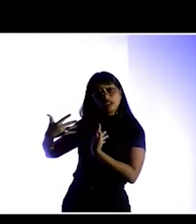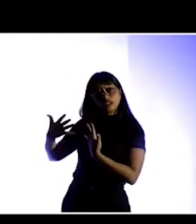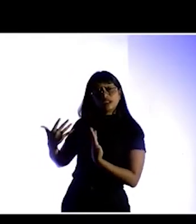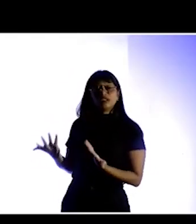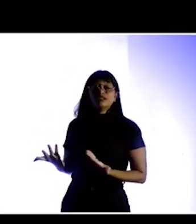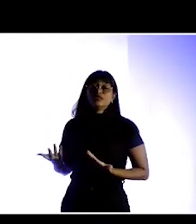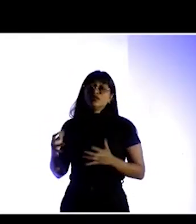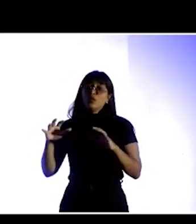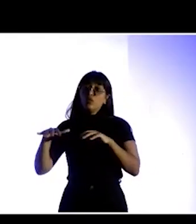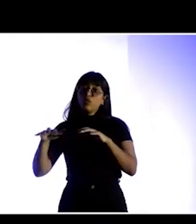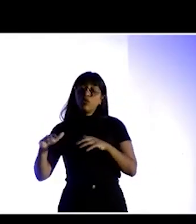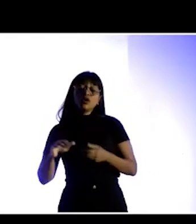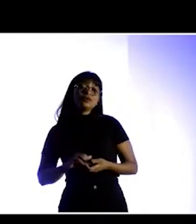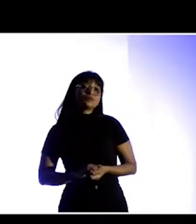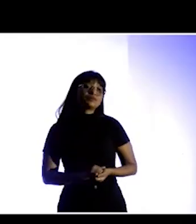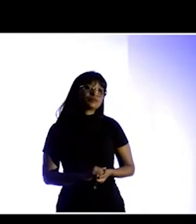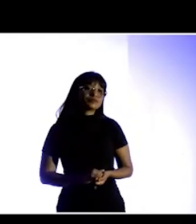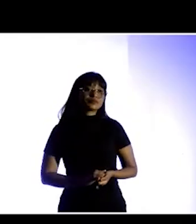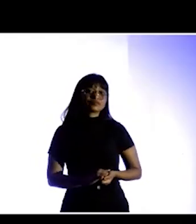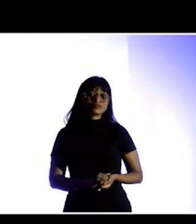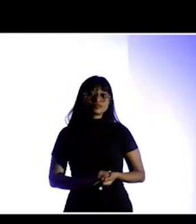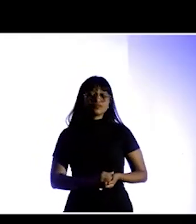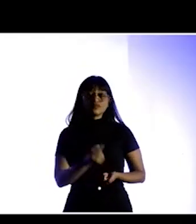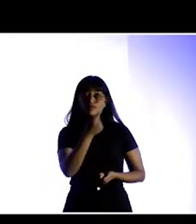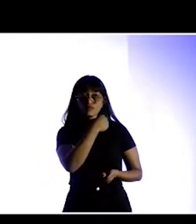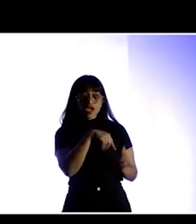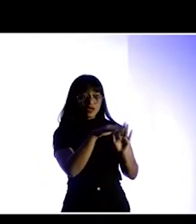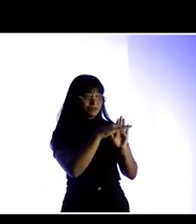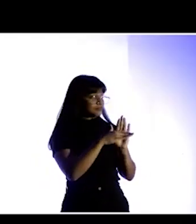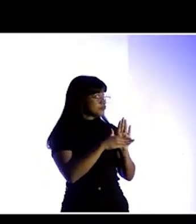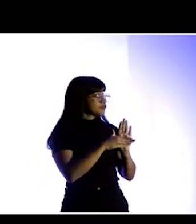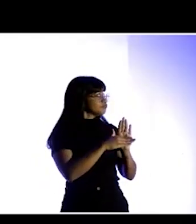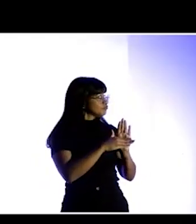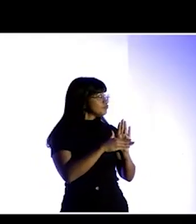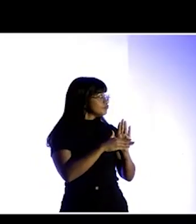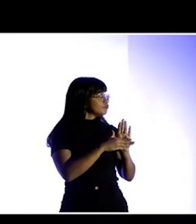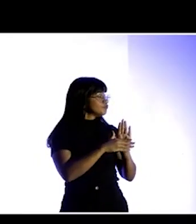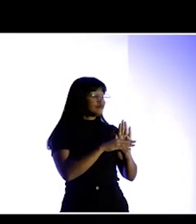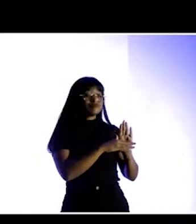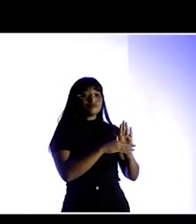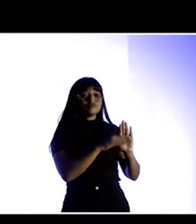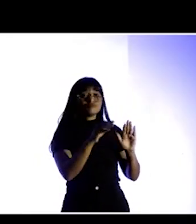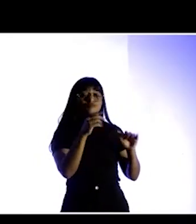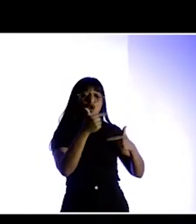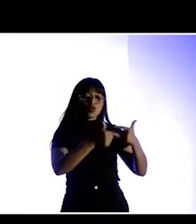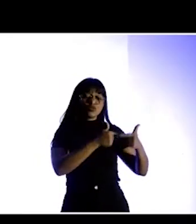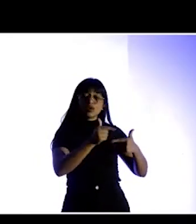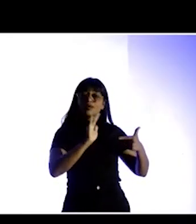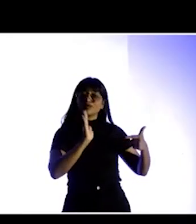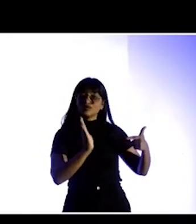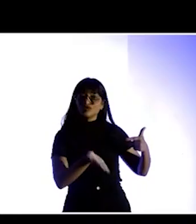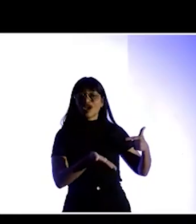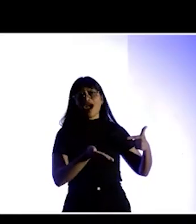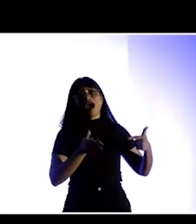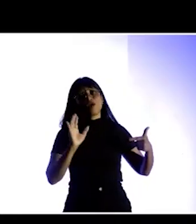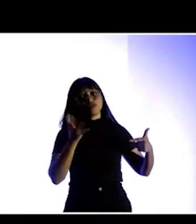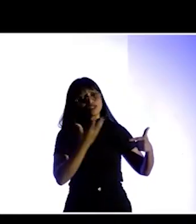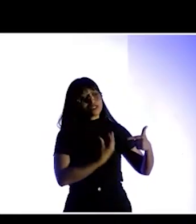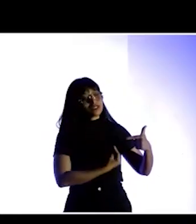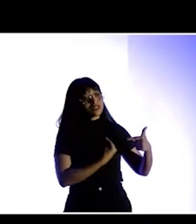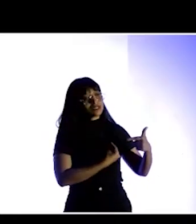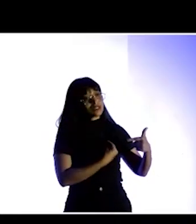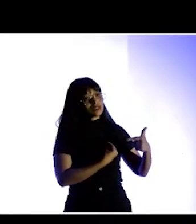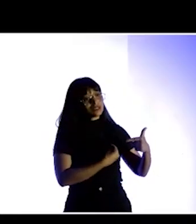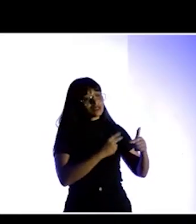Bem, aqui são algumas ações, né, que a gente já está fazendo, né, no âmbito do governo federal. Né, eu diria que o nosso Plano Nacional